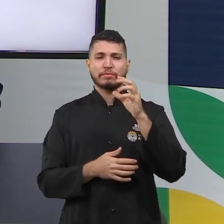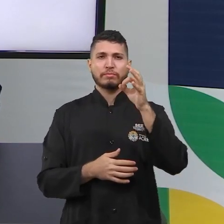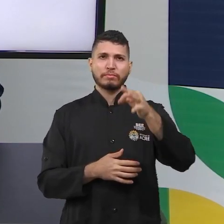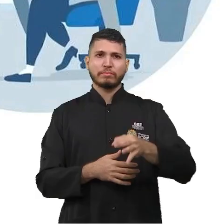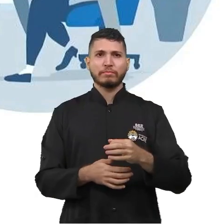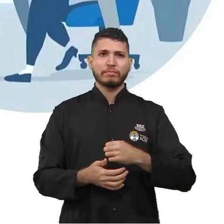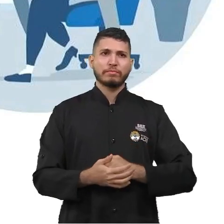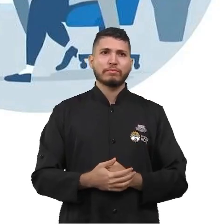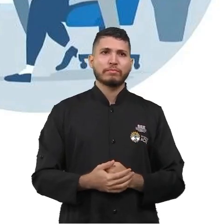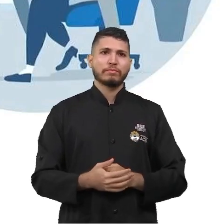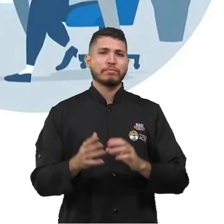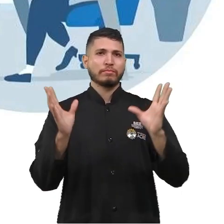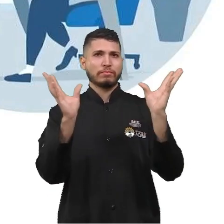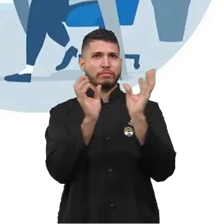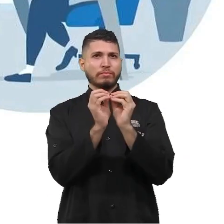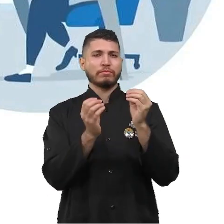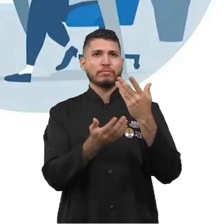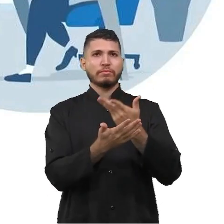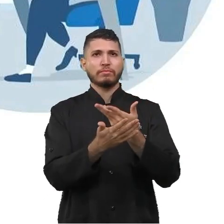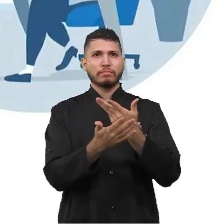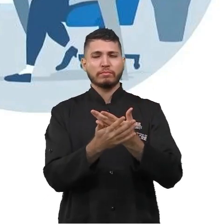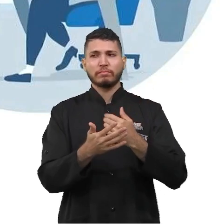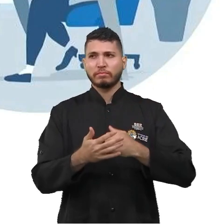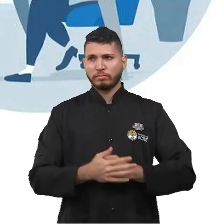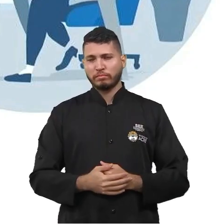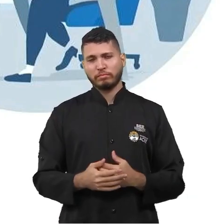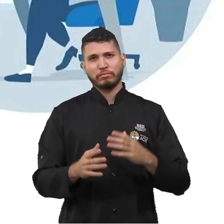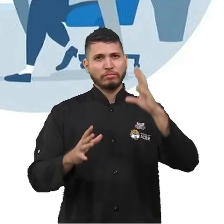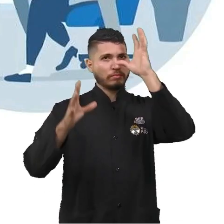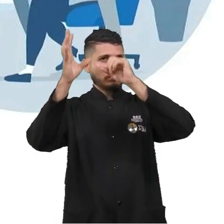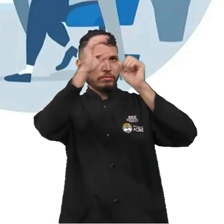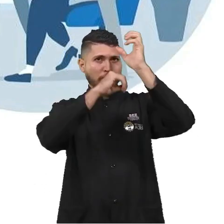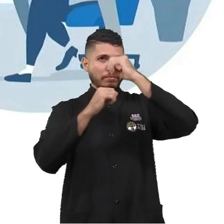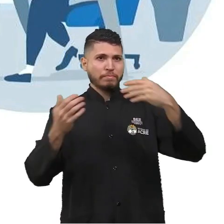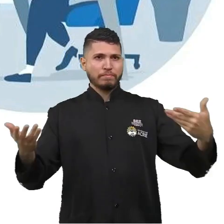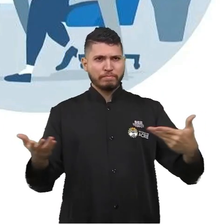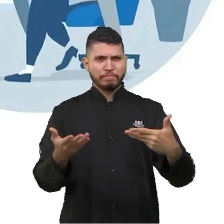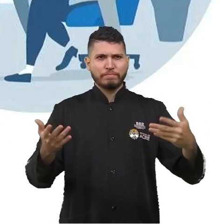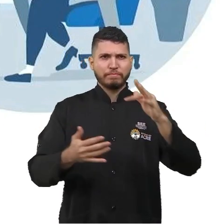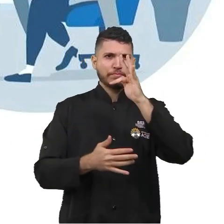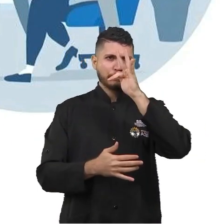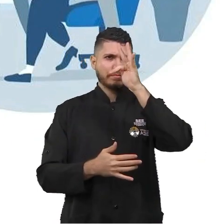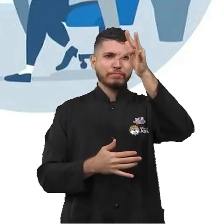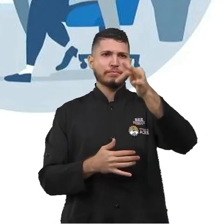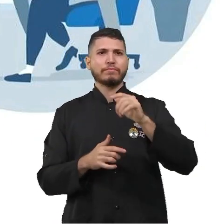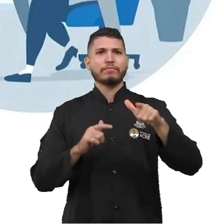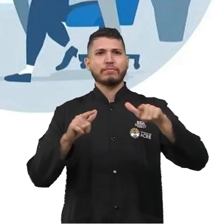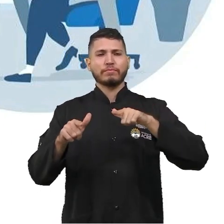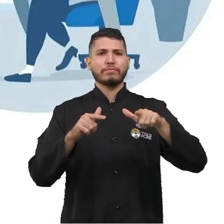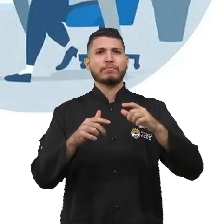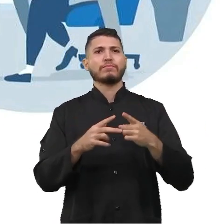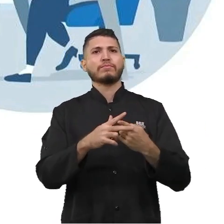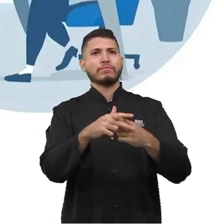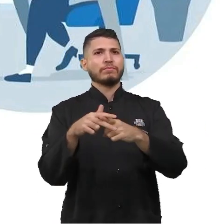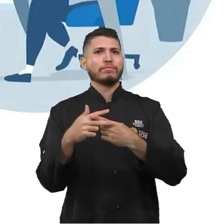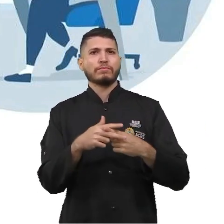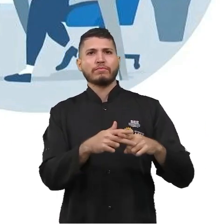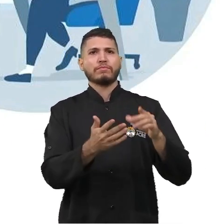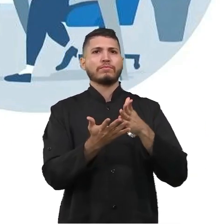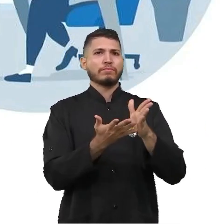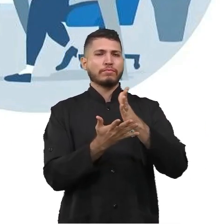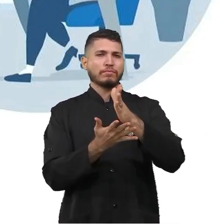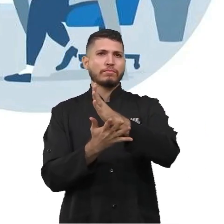Agora, resumindo da nossa aula, vejam o que aprendemos hoje. O futuro do trabalho está sendo moldado por